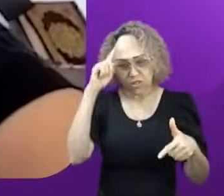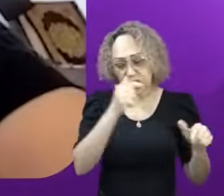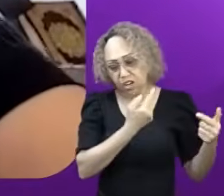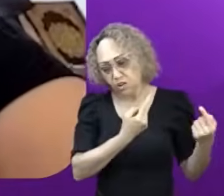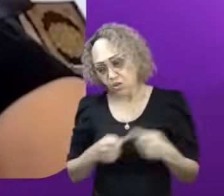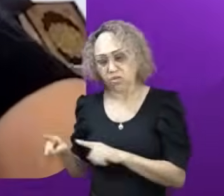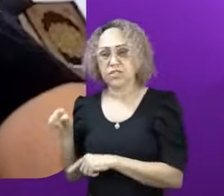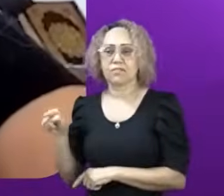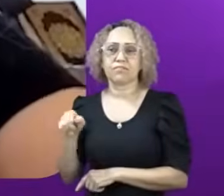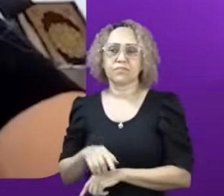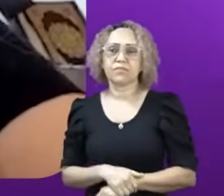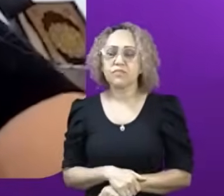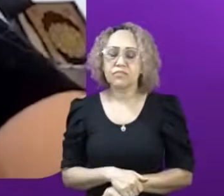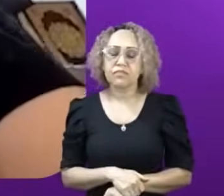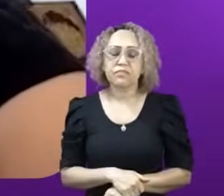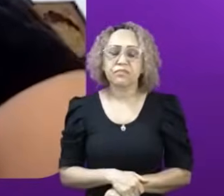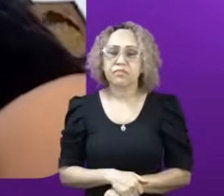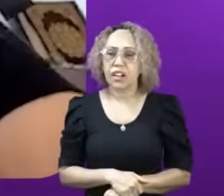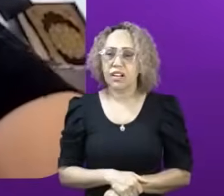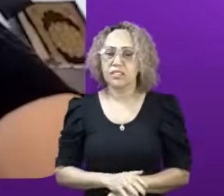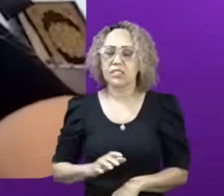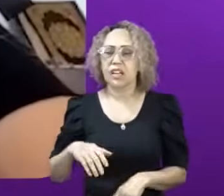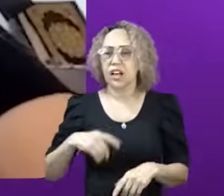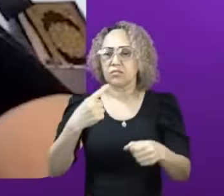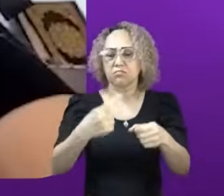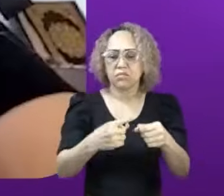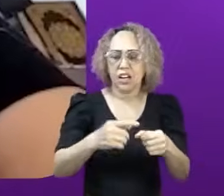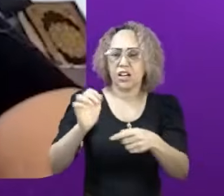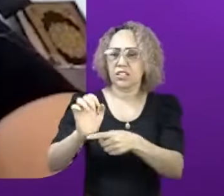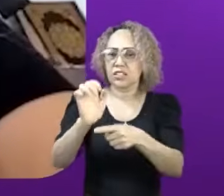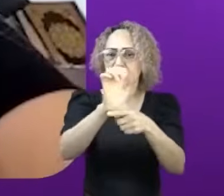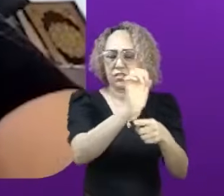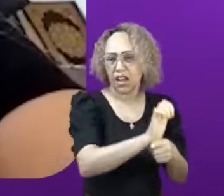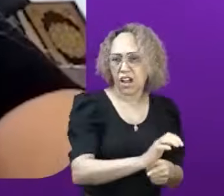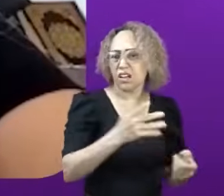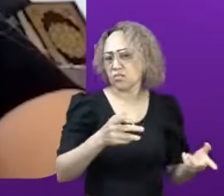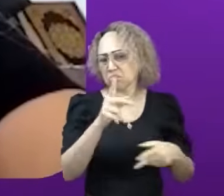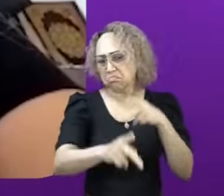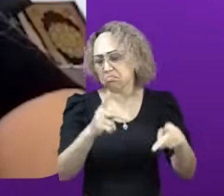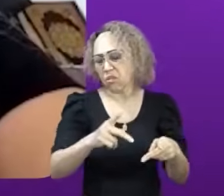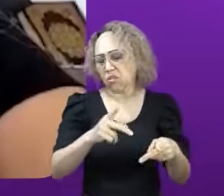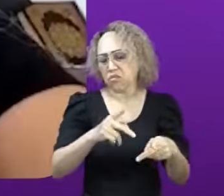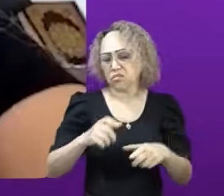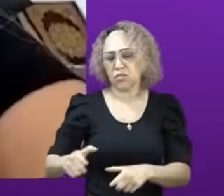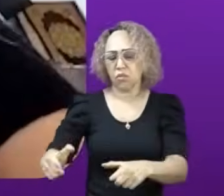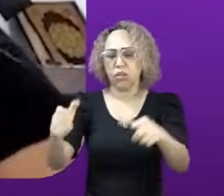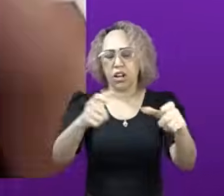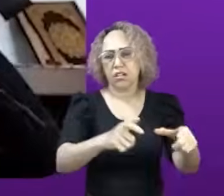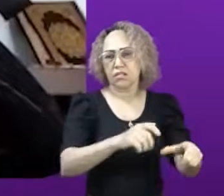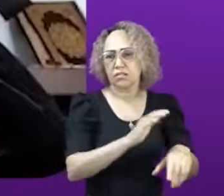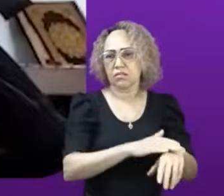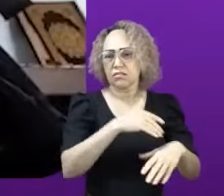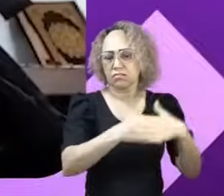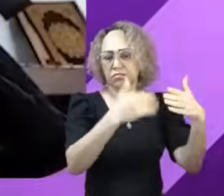constante. E é em cada povo, de cada lugar, né, que se desenvolve de maneira própria, né, cada